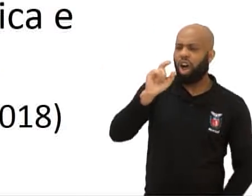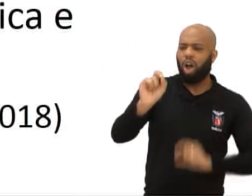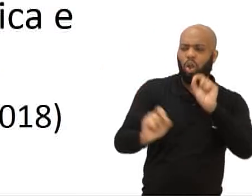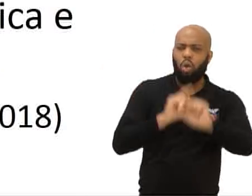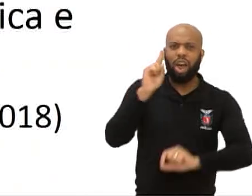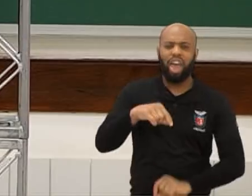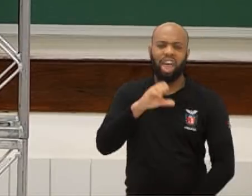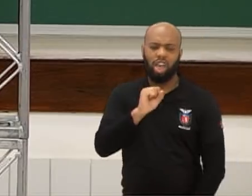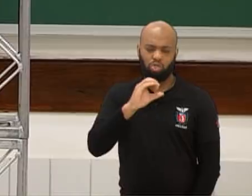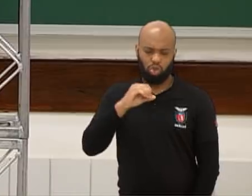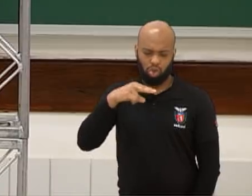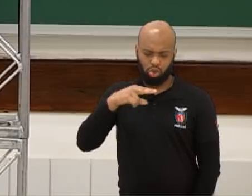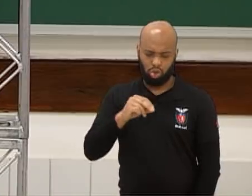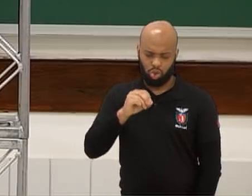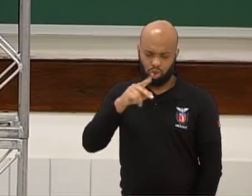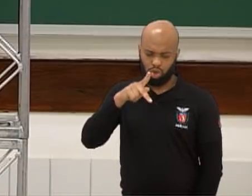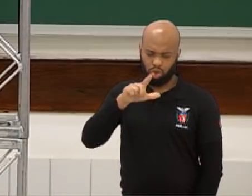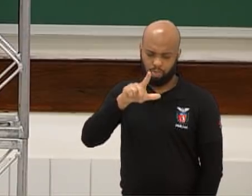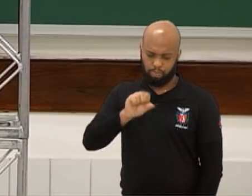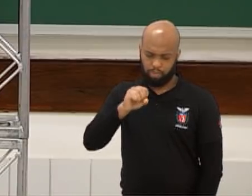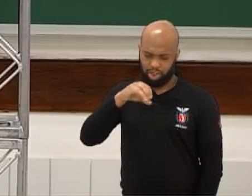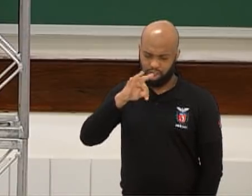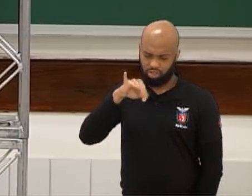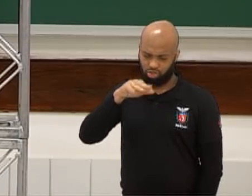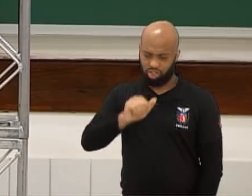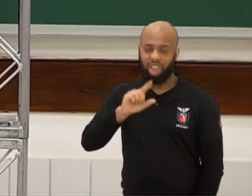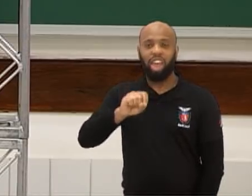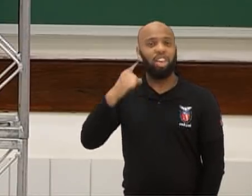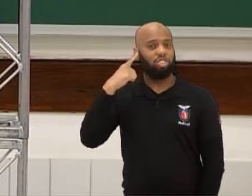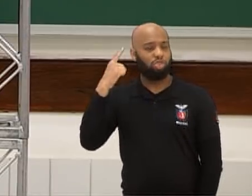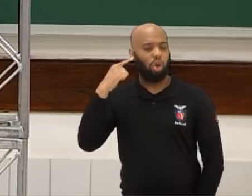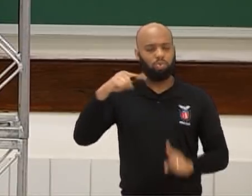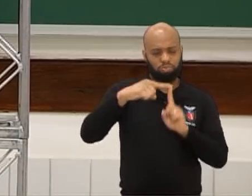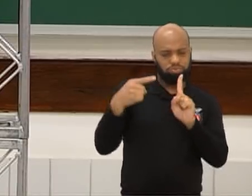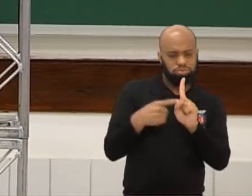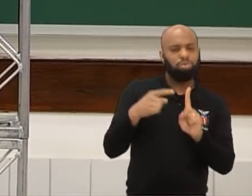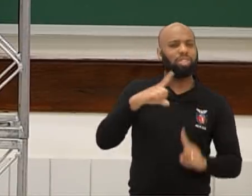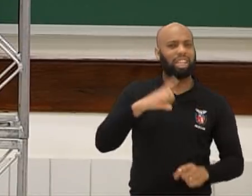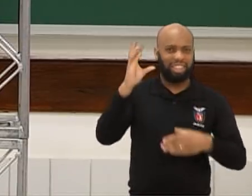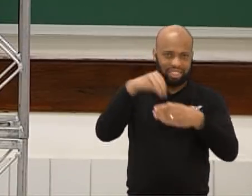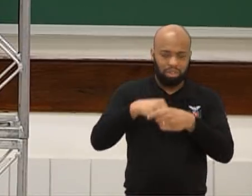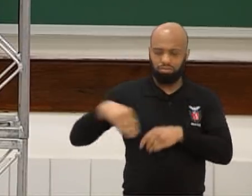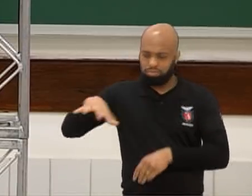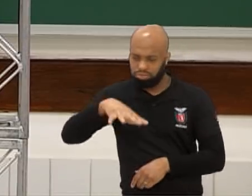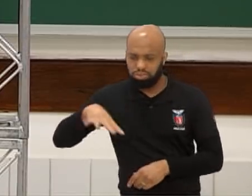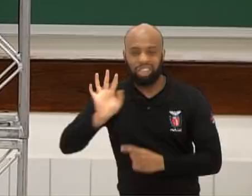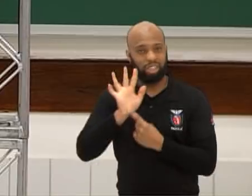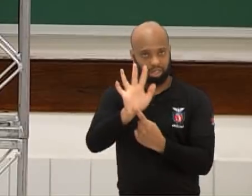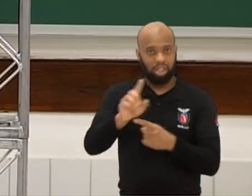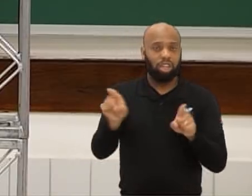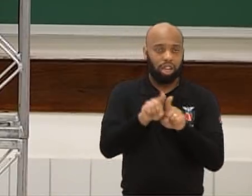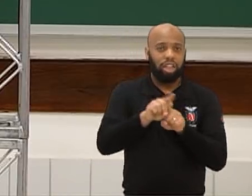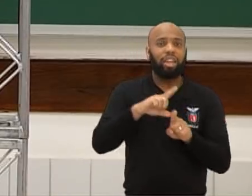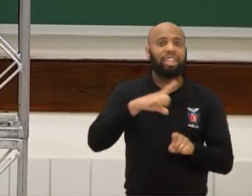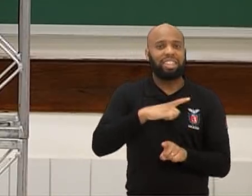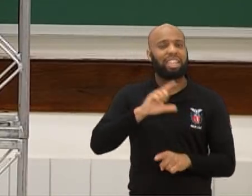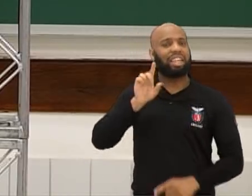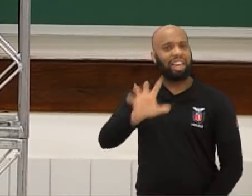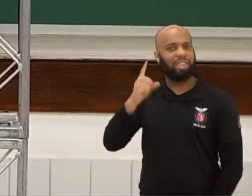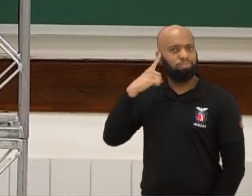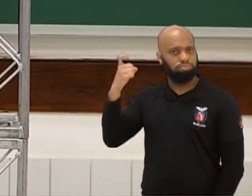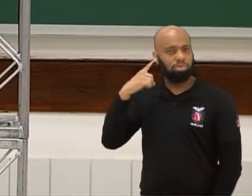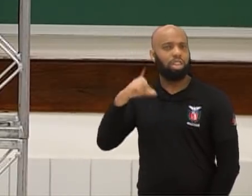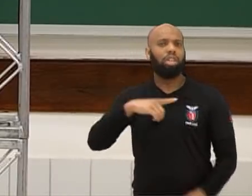as sonoridades da cena, são todos os tipos de sons presentes na cena, e também esses sons são